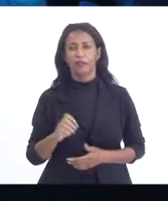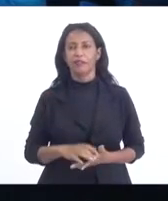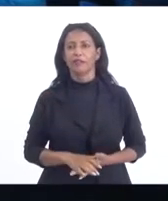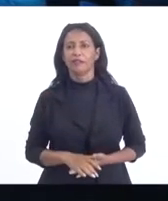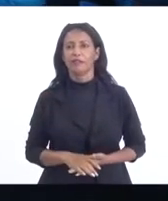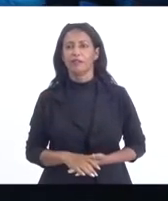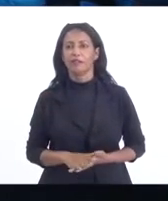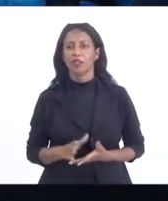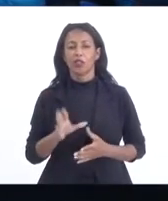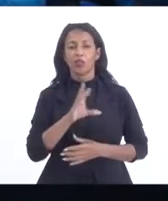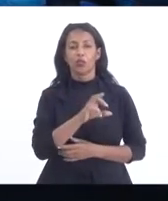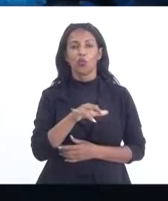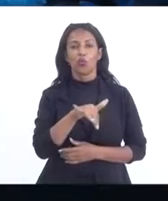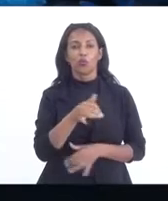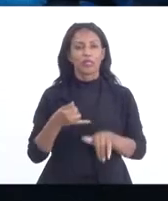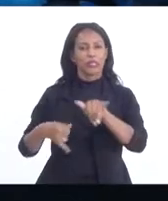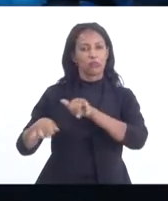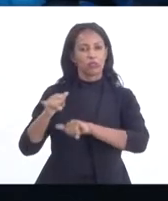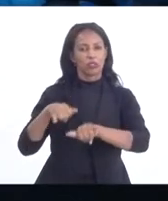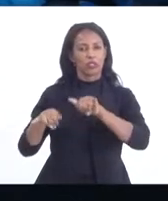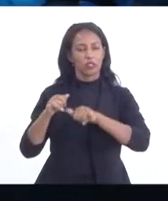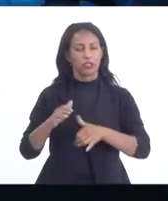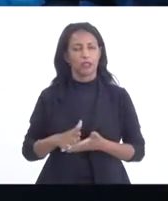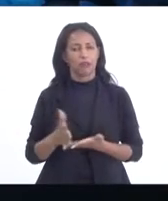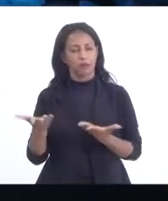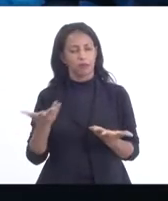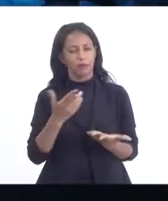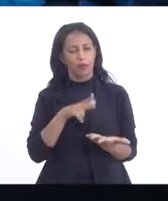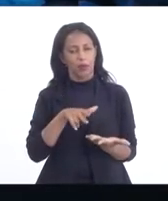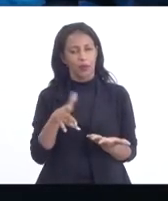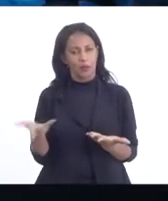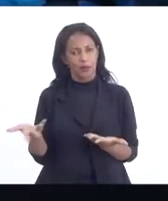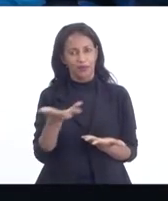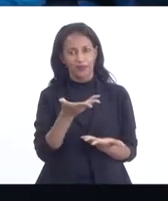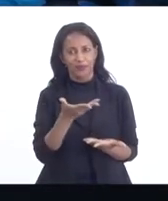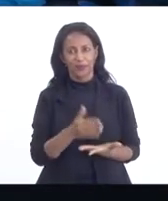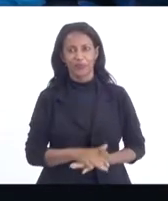do Conselho Regional de Química. Meu irmão, Rafael, por favor.